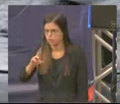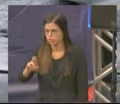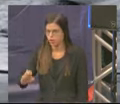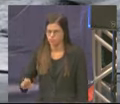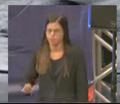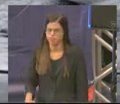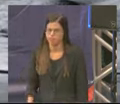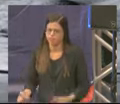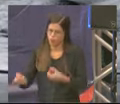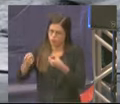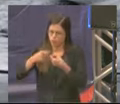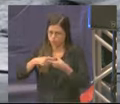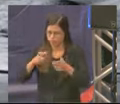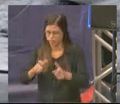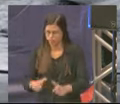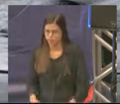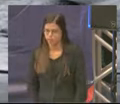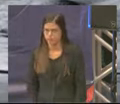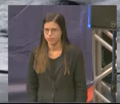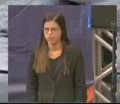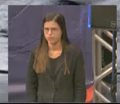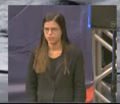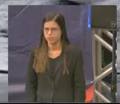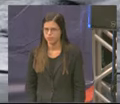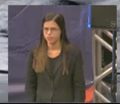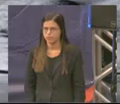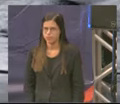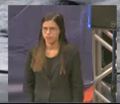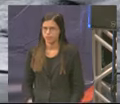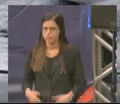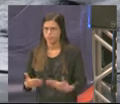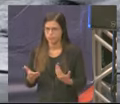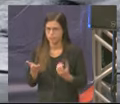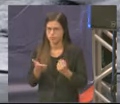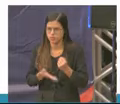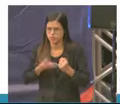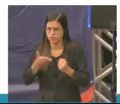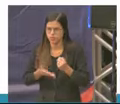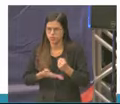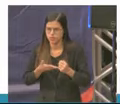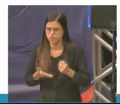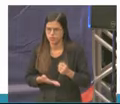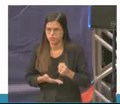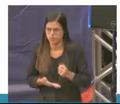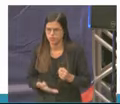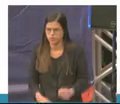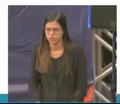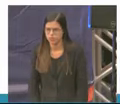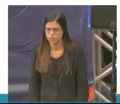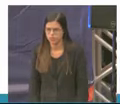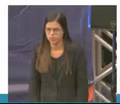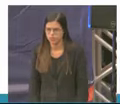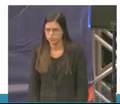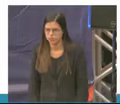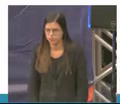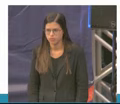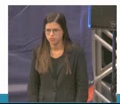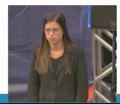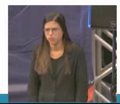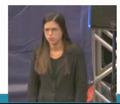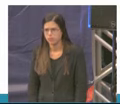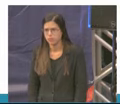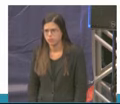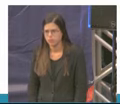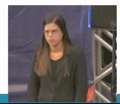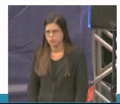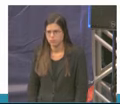favor. Então, você basicamente tem que fazer... Passo a isso. Vou dar mais dois toques, por favor,